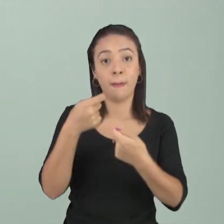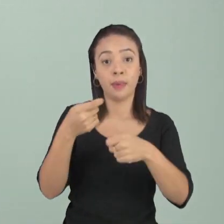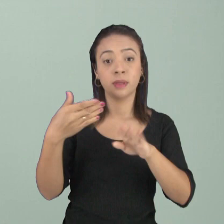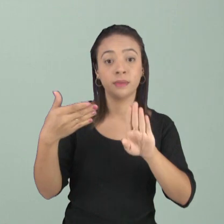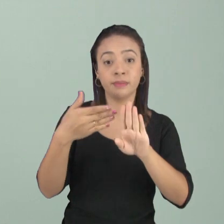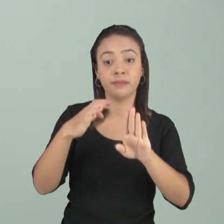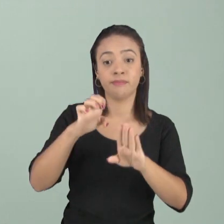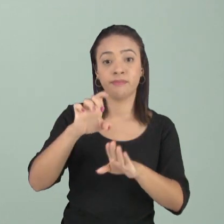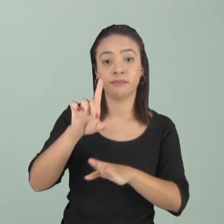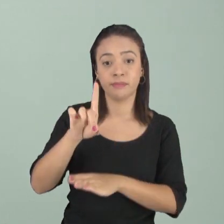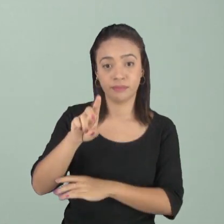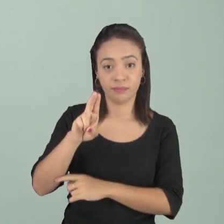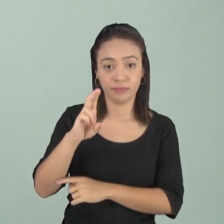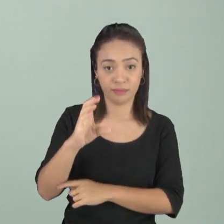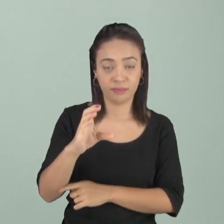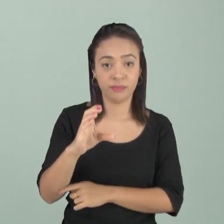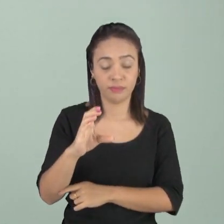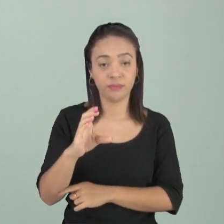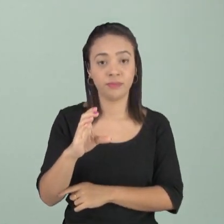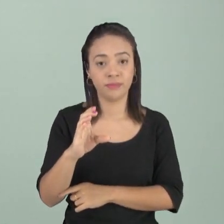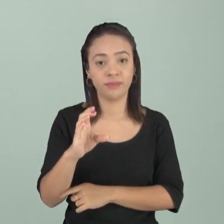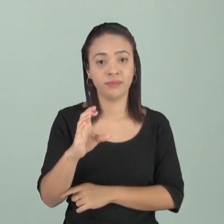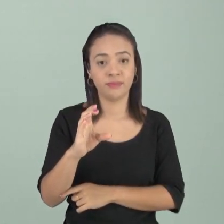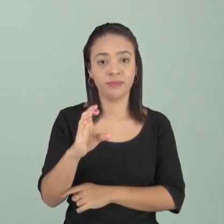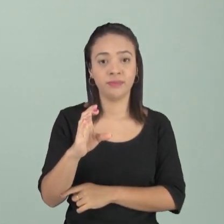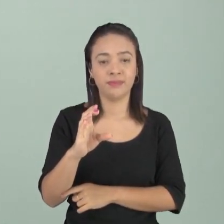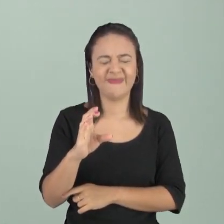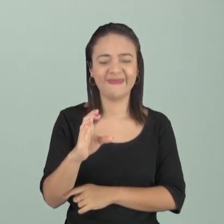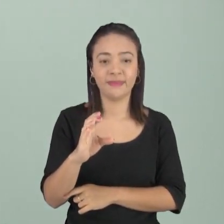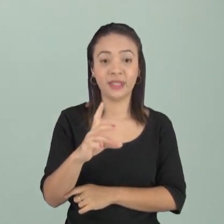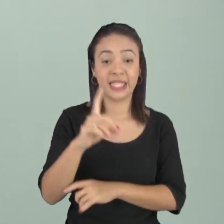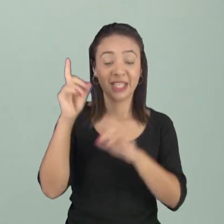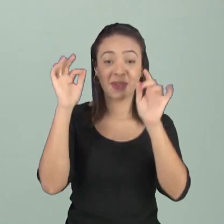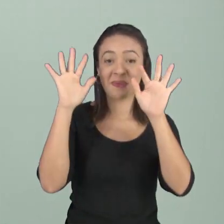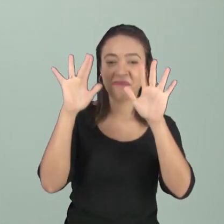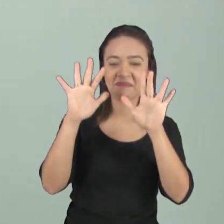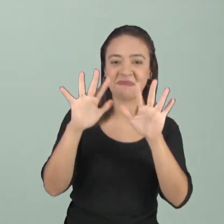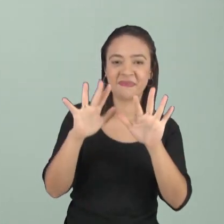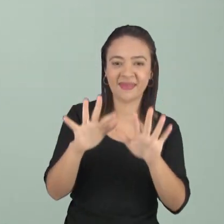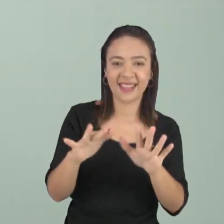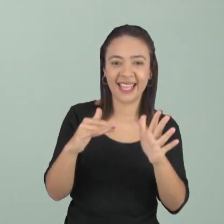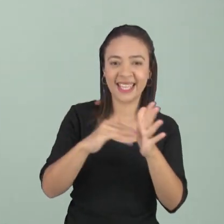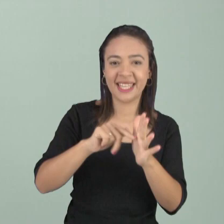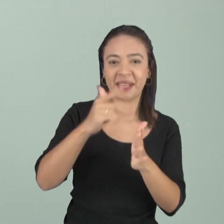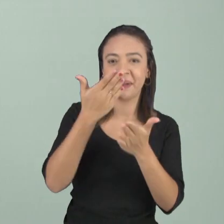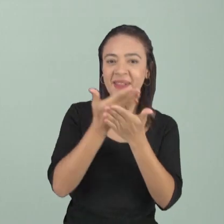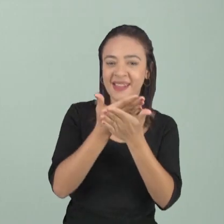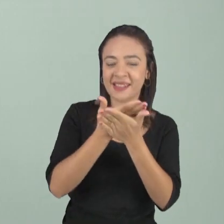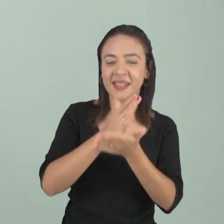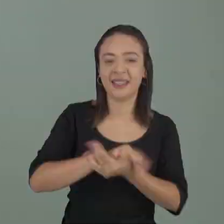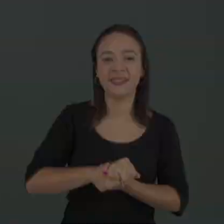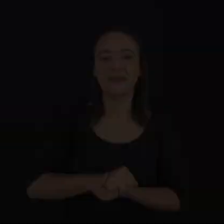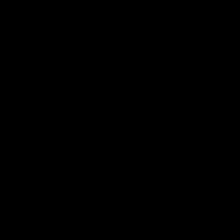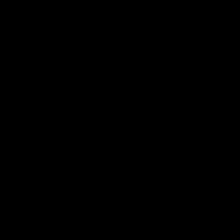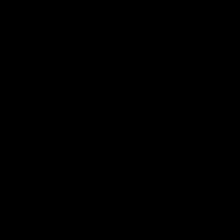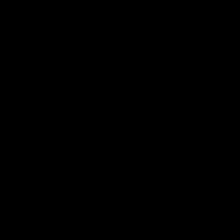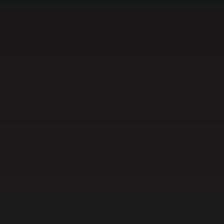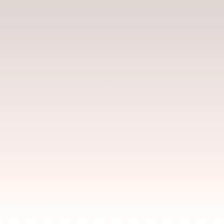a plataforma Eduque Acre, da Secretaria de Educação. Fiquem com Deus e até a próxima aula.